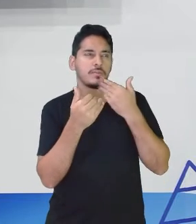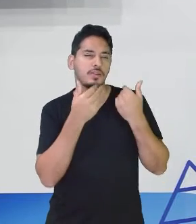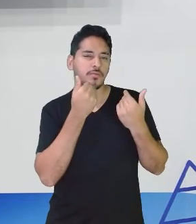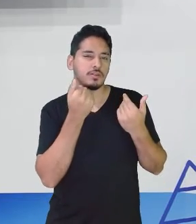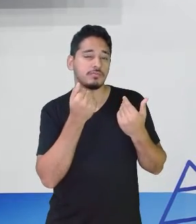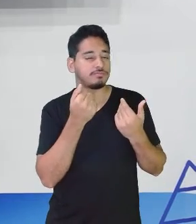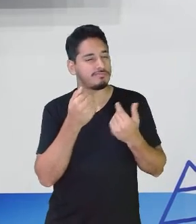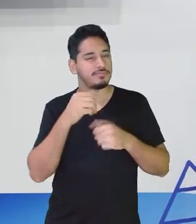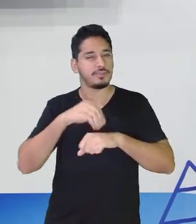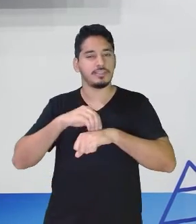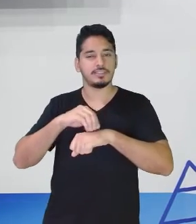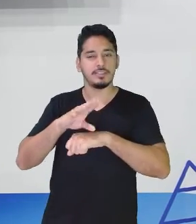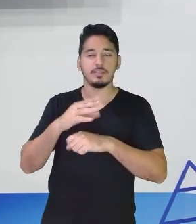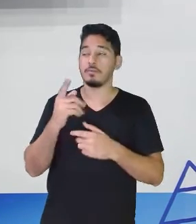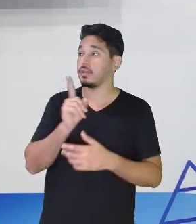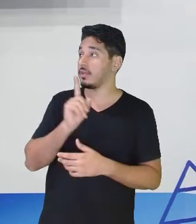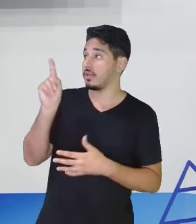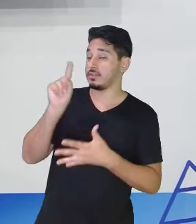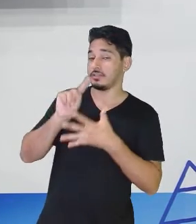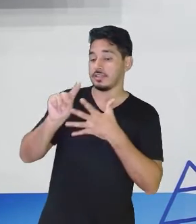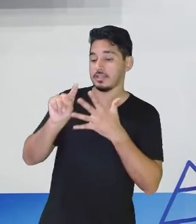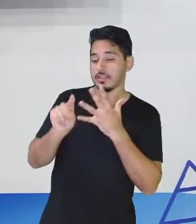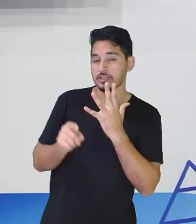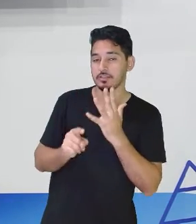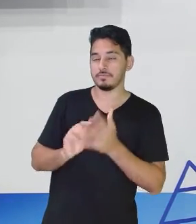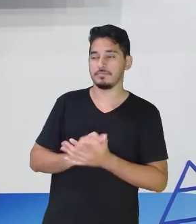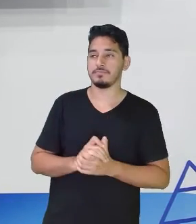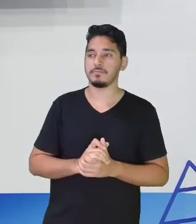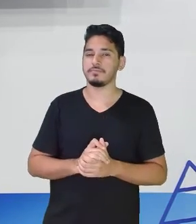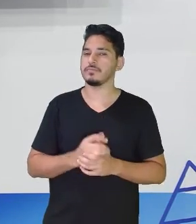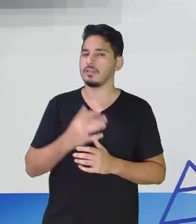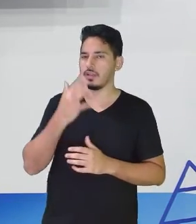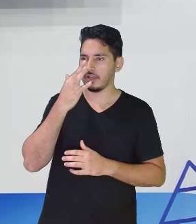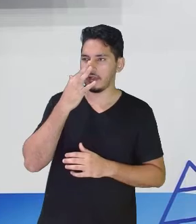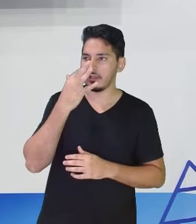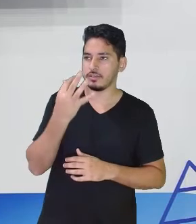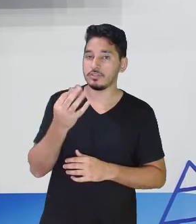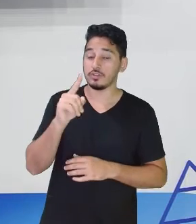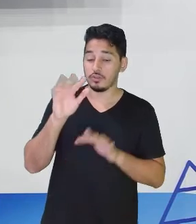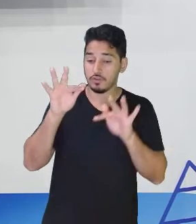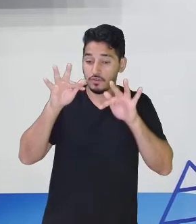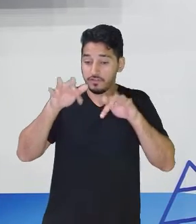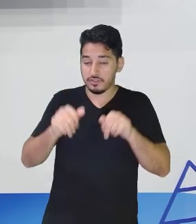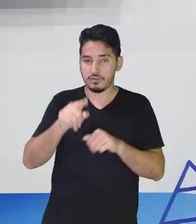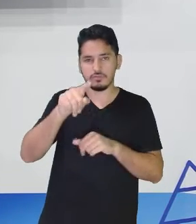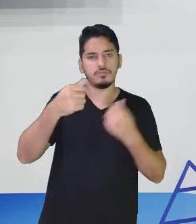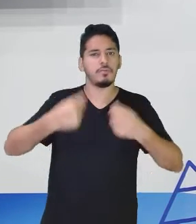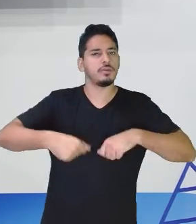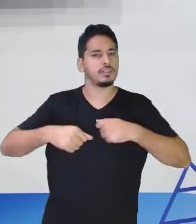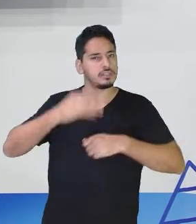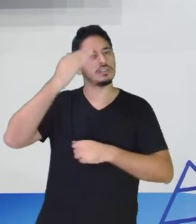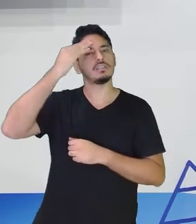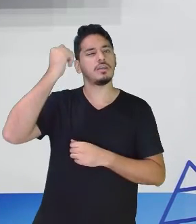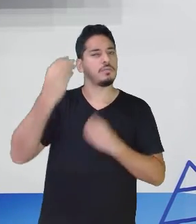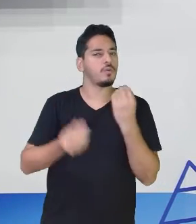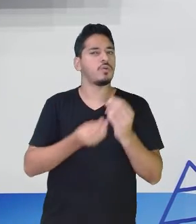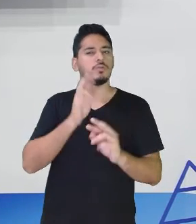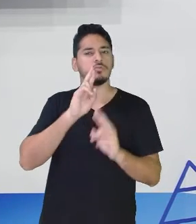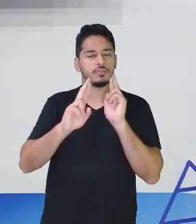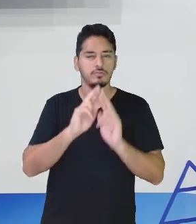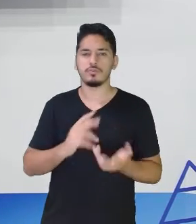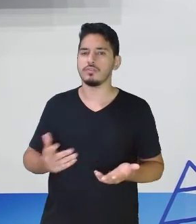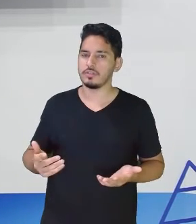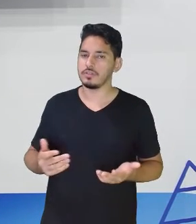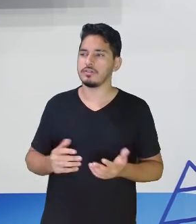a nossa dica para esses questionamentos. Então, vamos ficar atentos, porque ao final vocês têm que ter propriedade para responder as